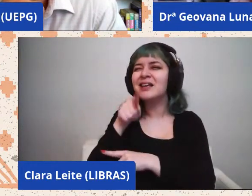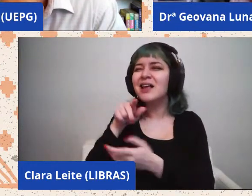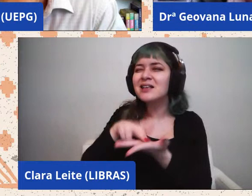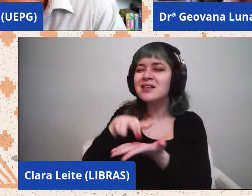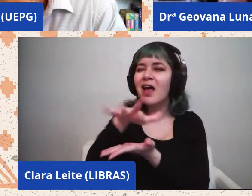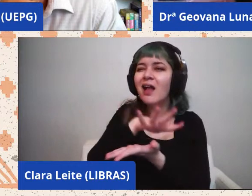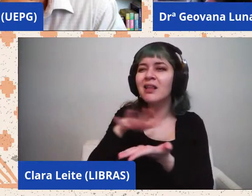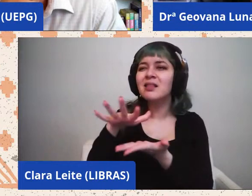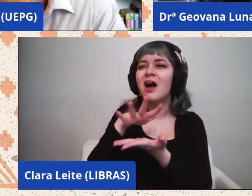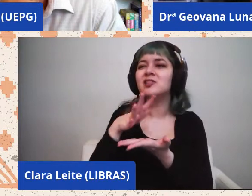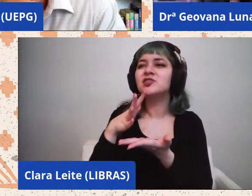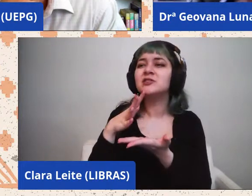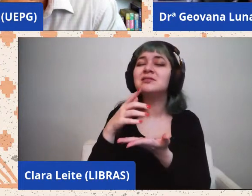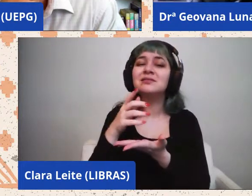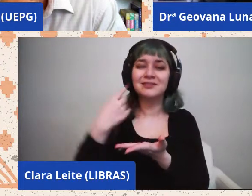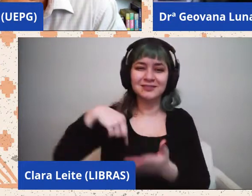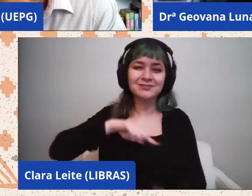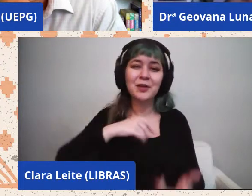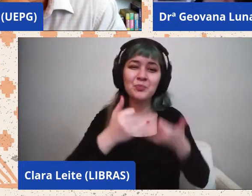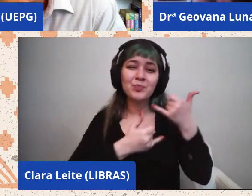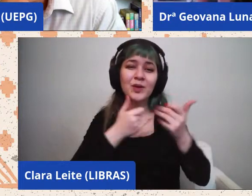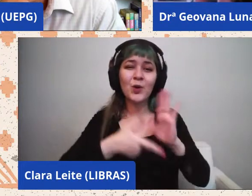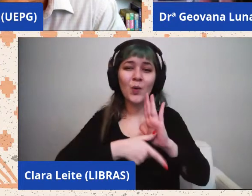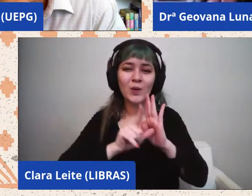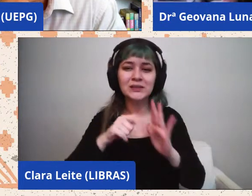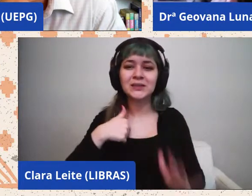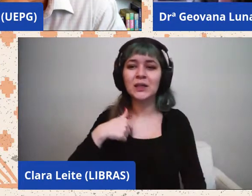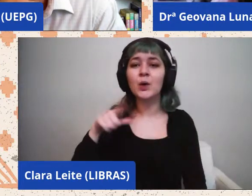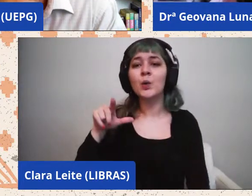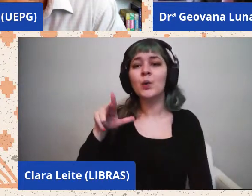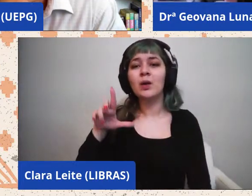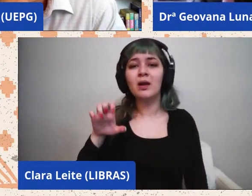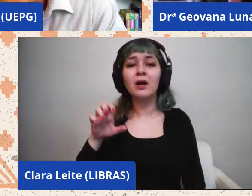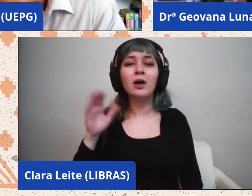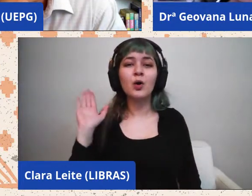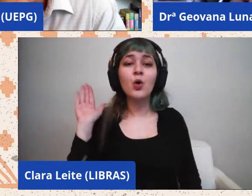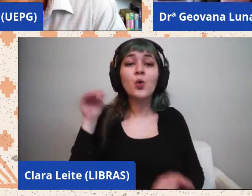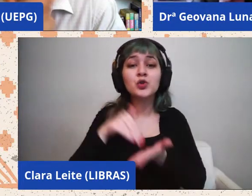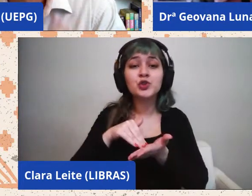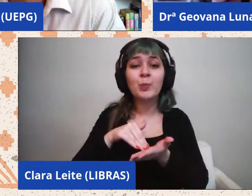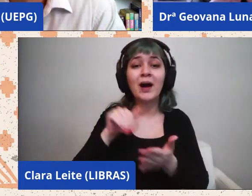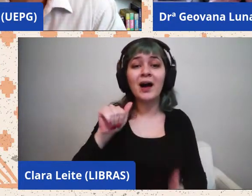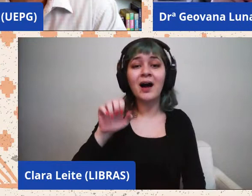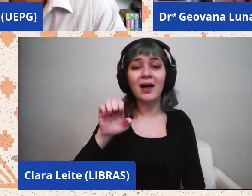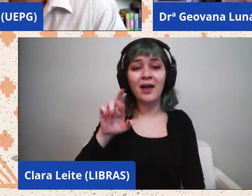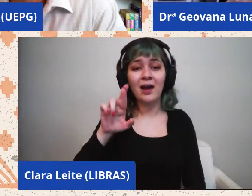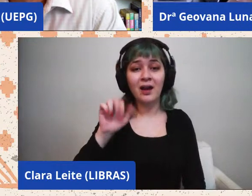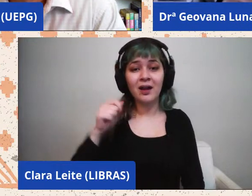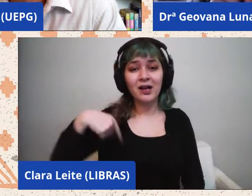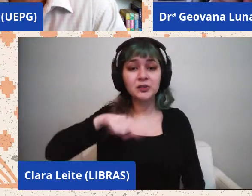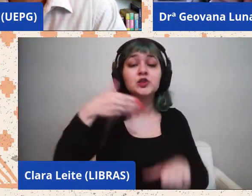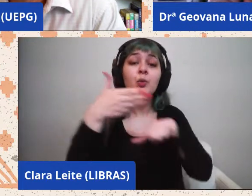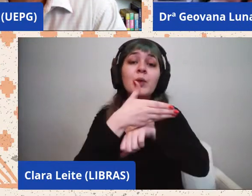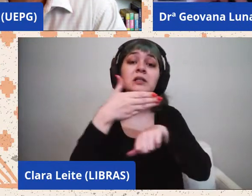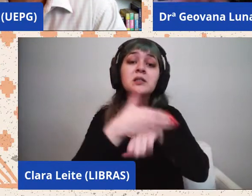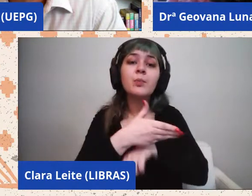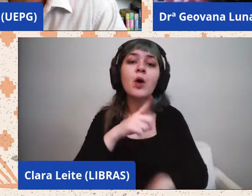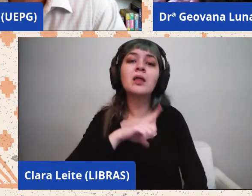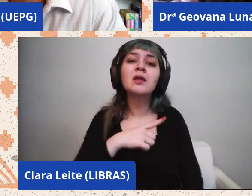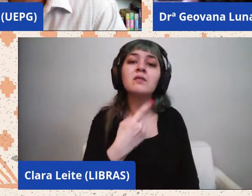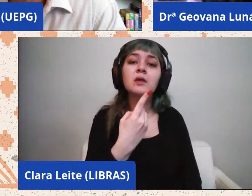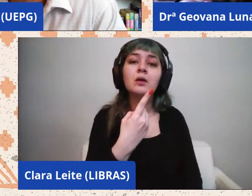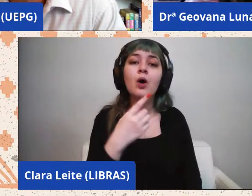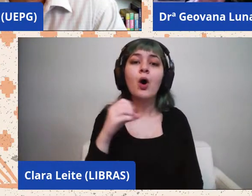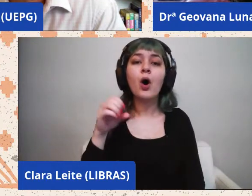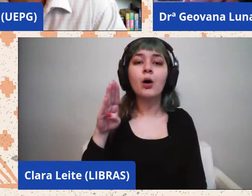a gente ainda brincou, eu e Luli, a última AERA que nós participamos, eles incluíram um